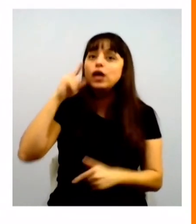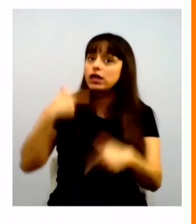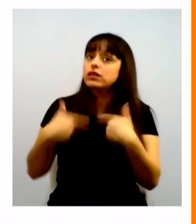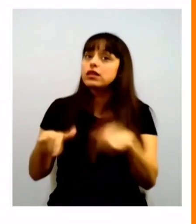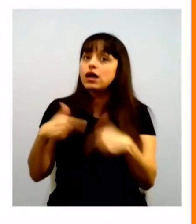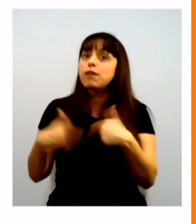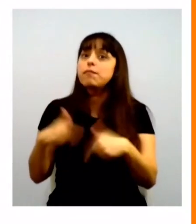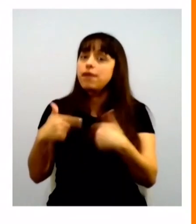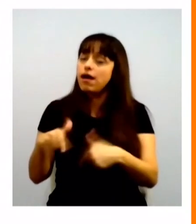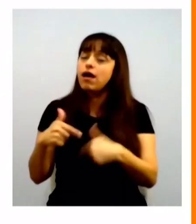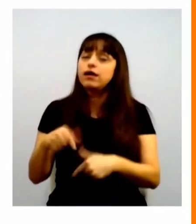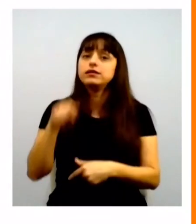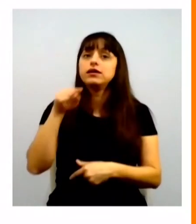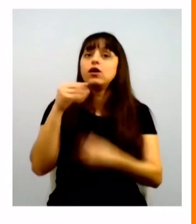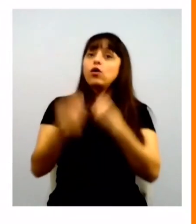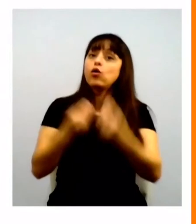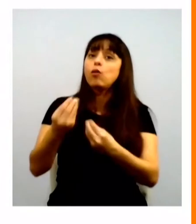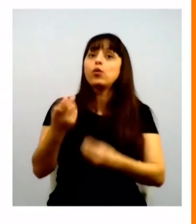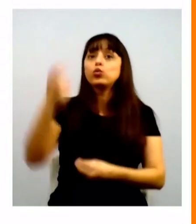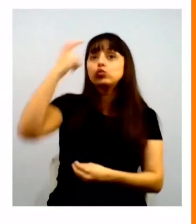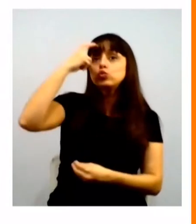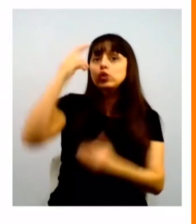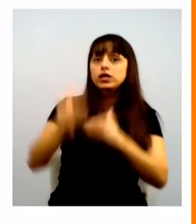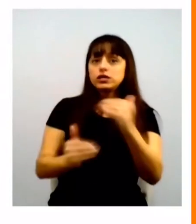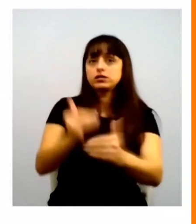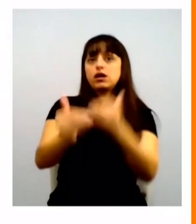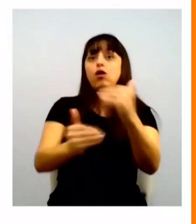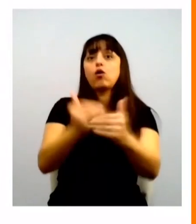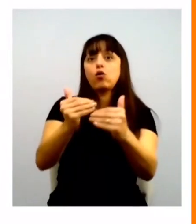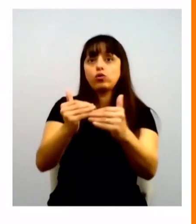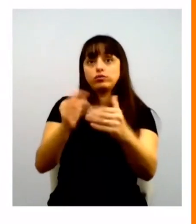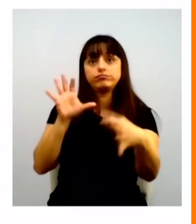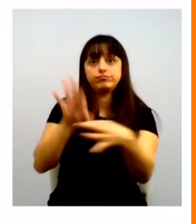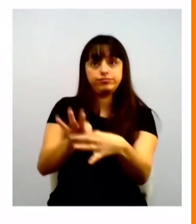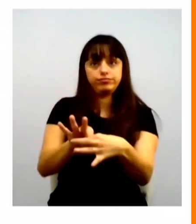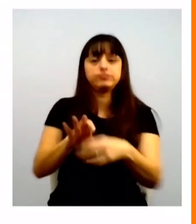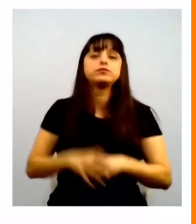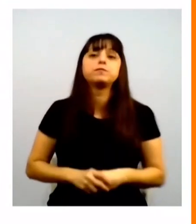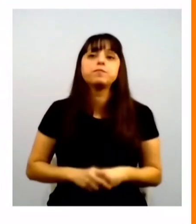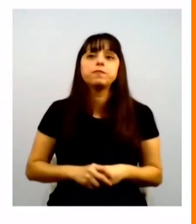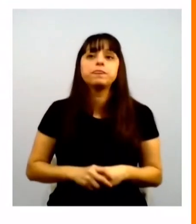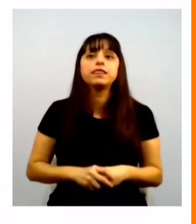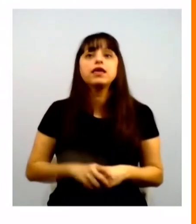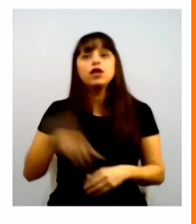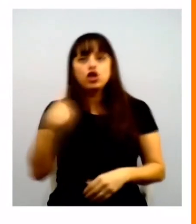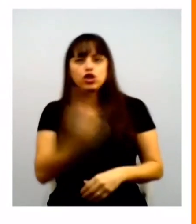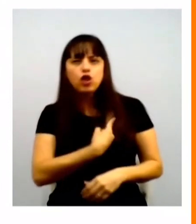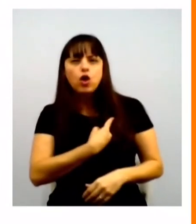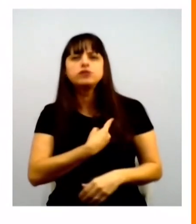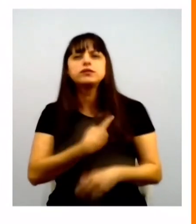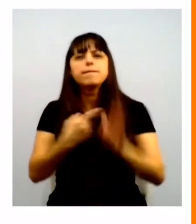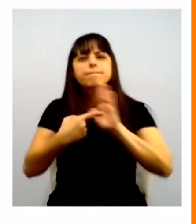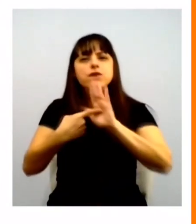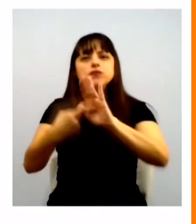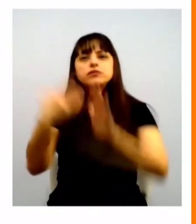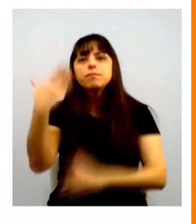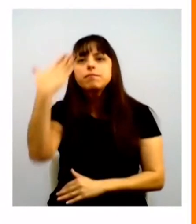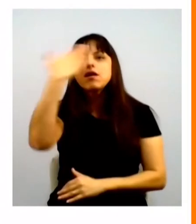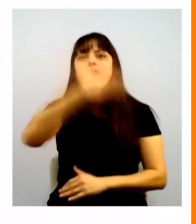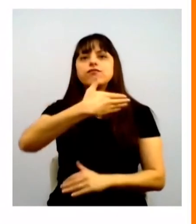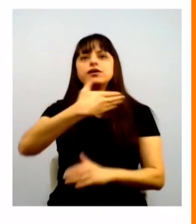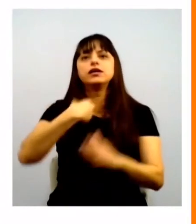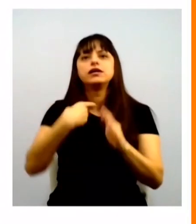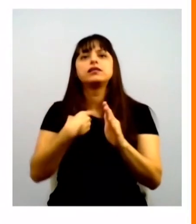dimensão de cultura e desenvolvimento. Temos de saber explicá-los melhor, fazer o mais evidente e também fazer uma